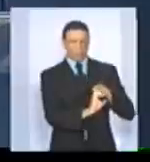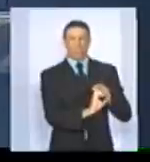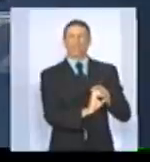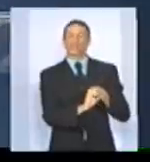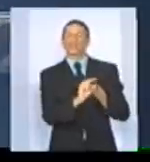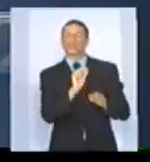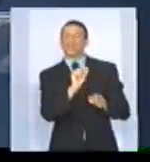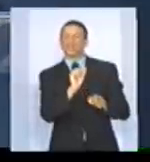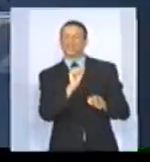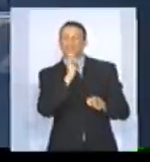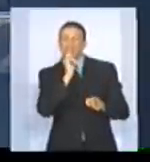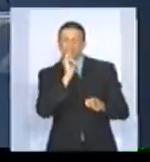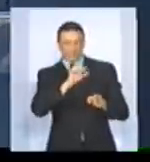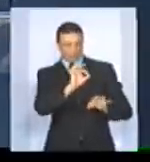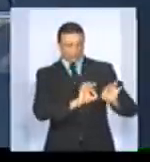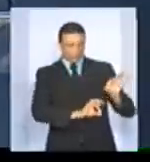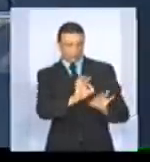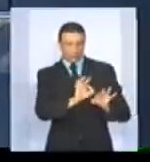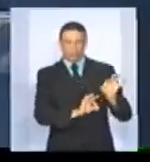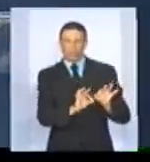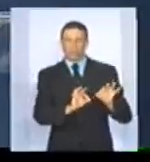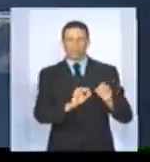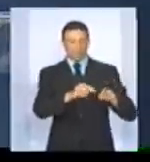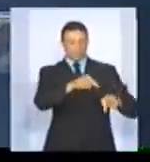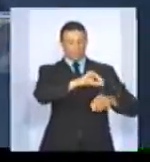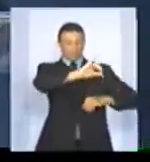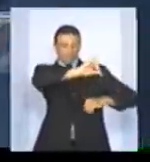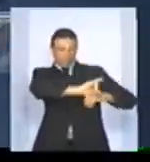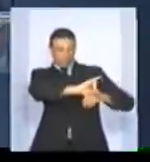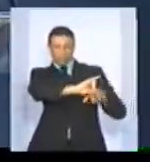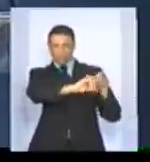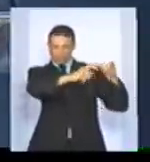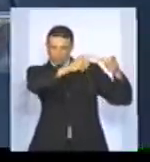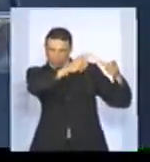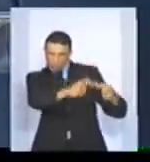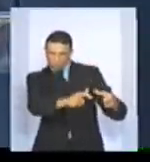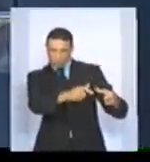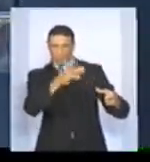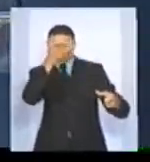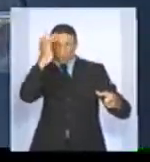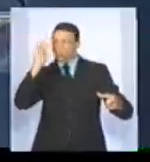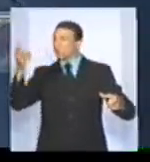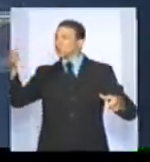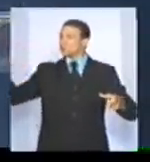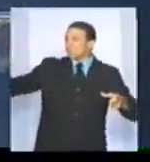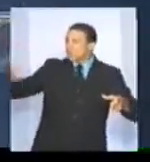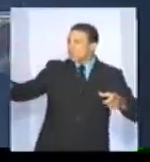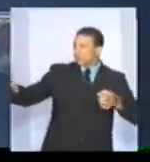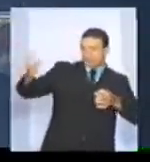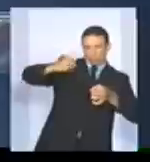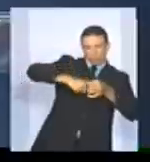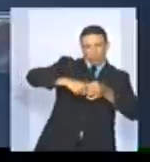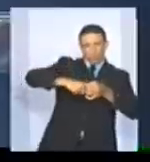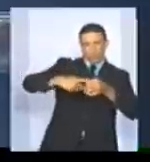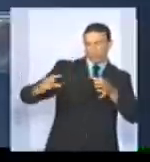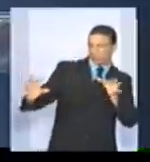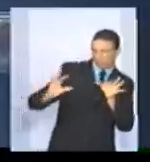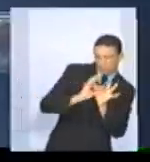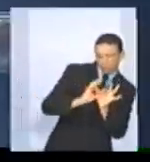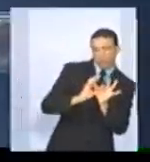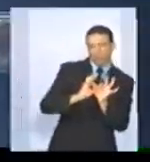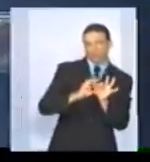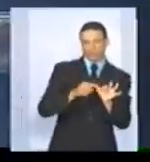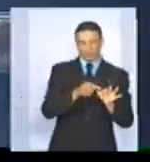filiais, alterarem a sua sede, aceitarem novos sócios ou mesmo modificarem a figura